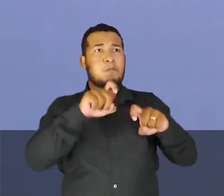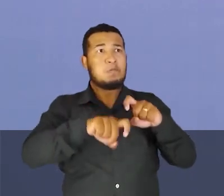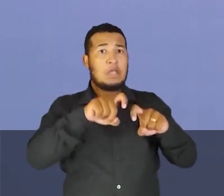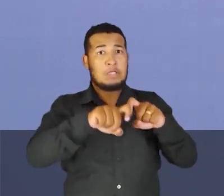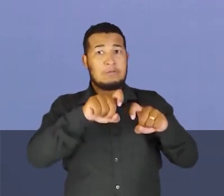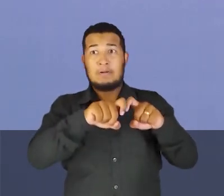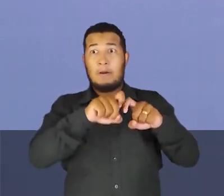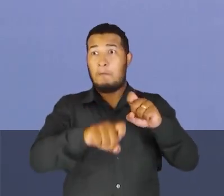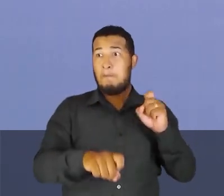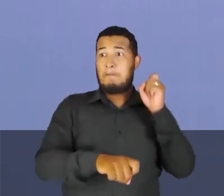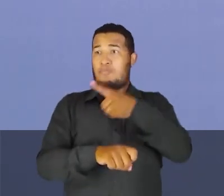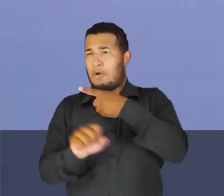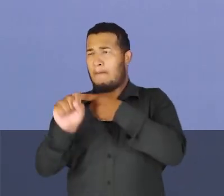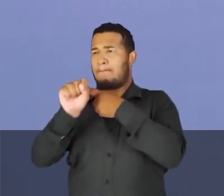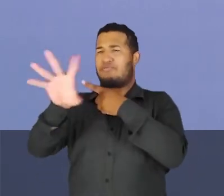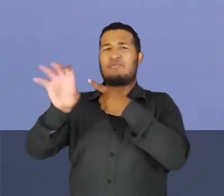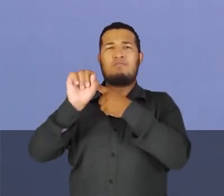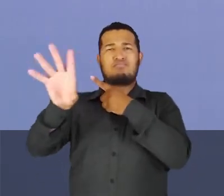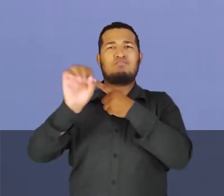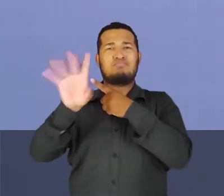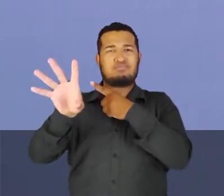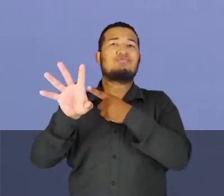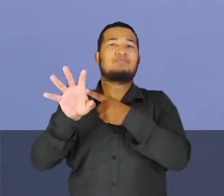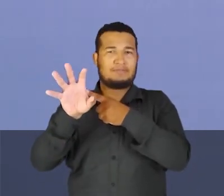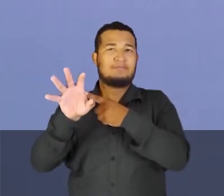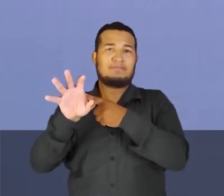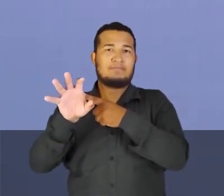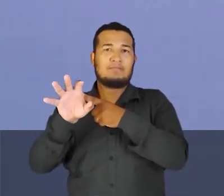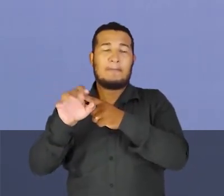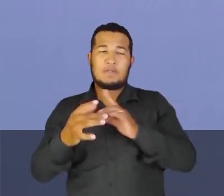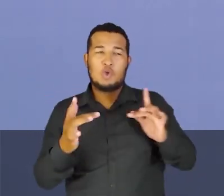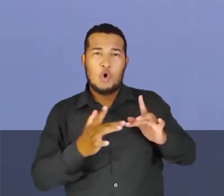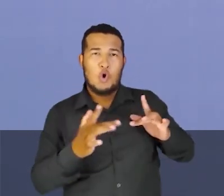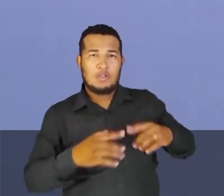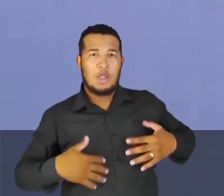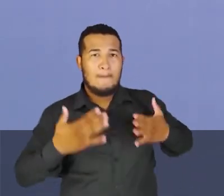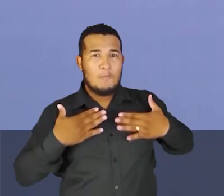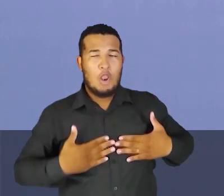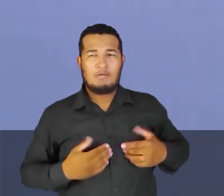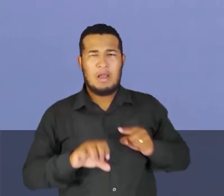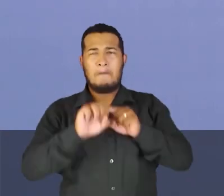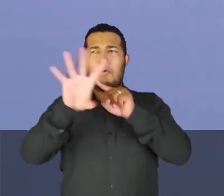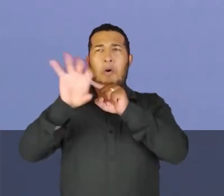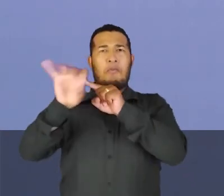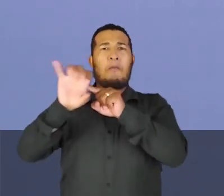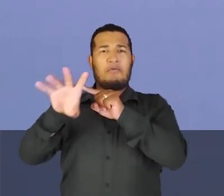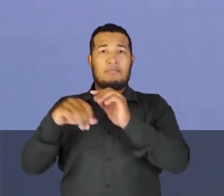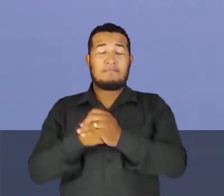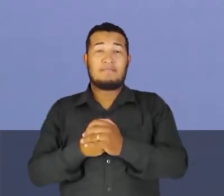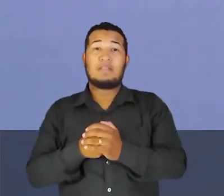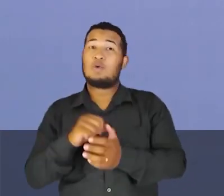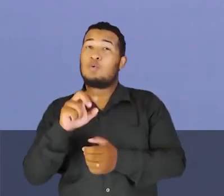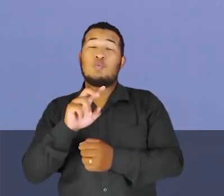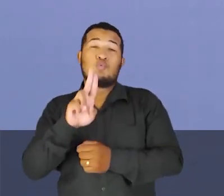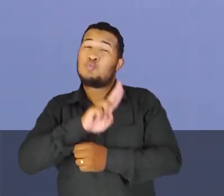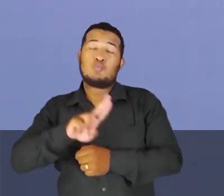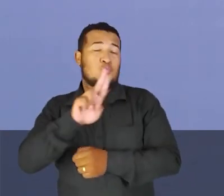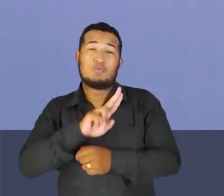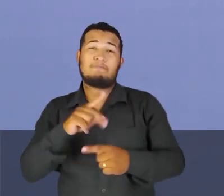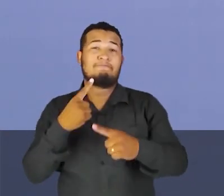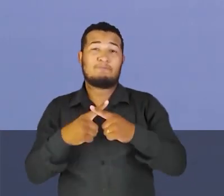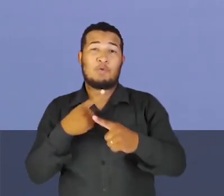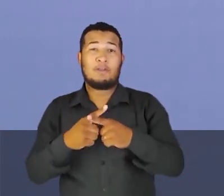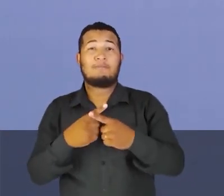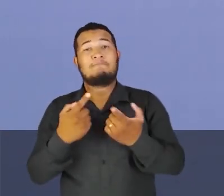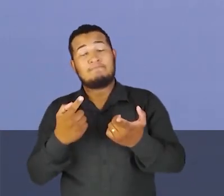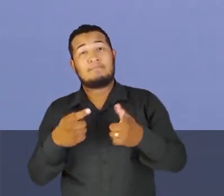o espermatozoide, o esperma no caso, não consiga entrar em contato com o corpo da mulher. Esse método ele não deve ser muito utilizado, né,